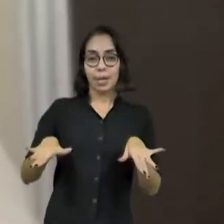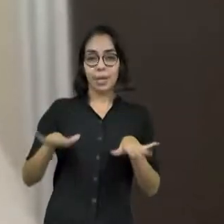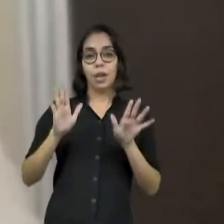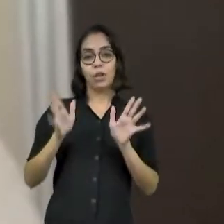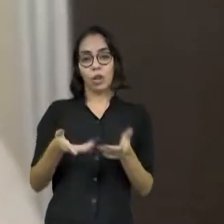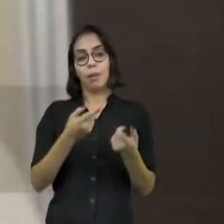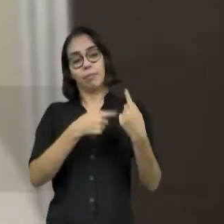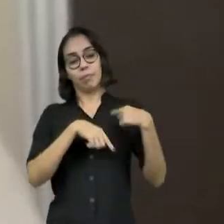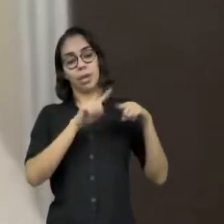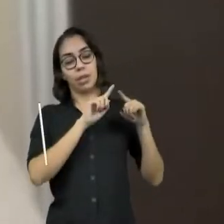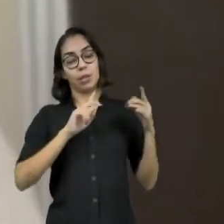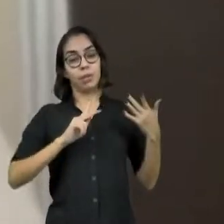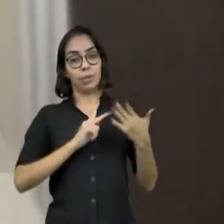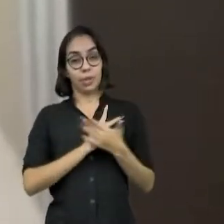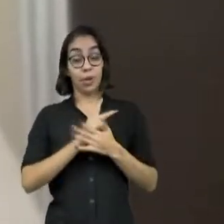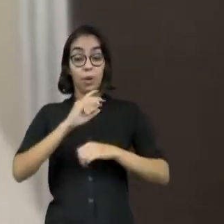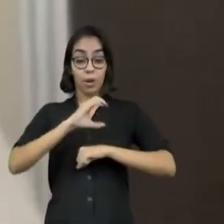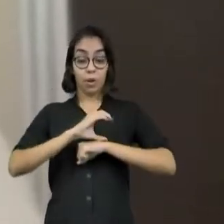própria Constituição